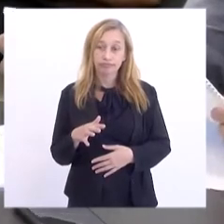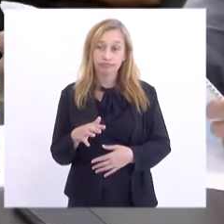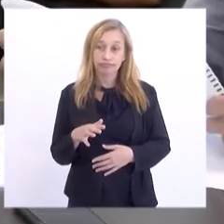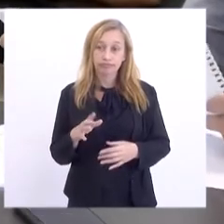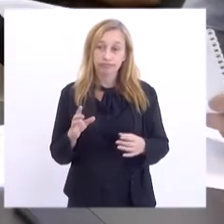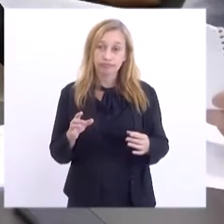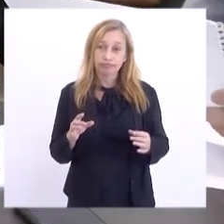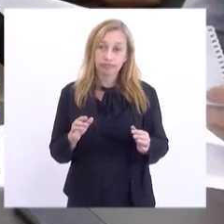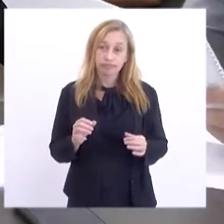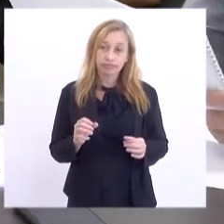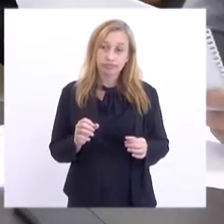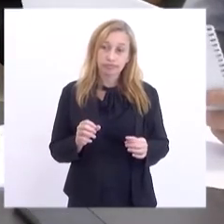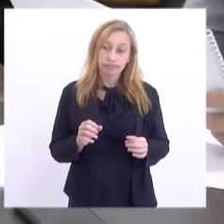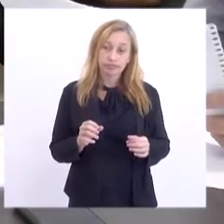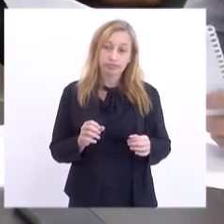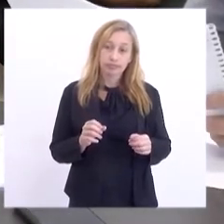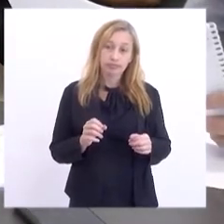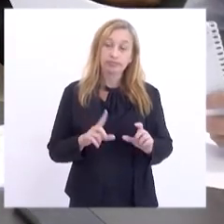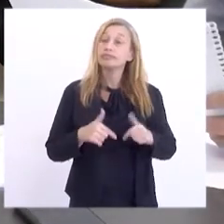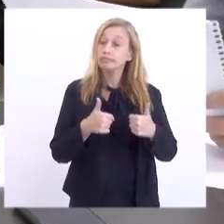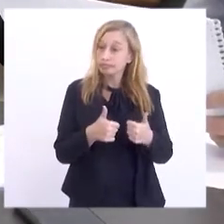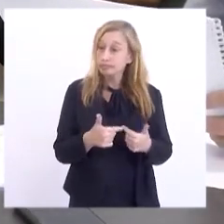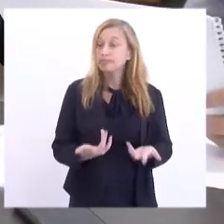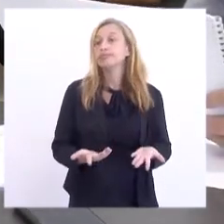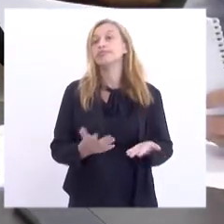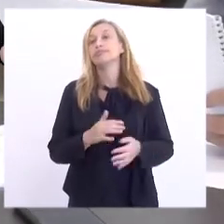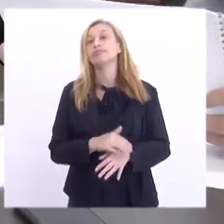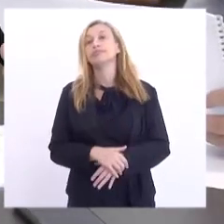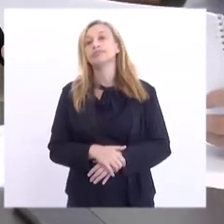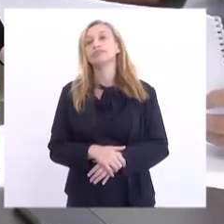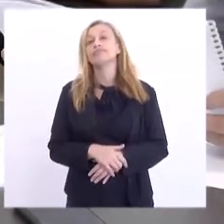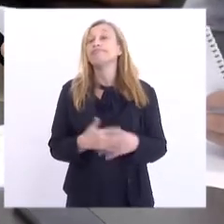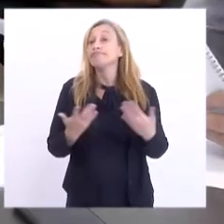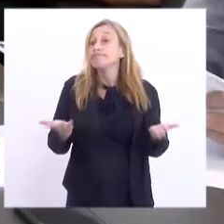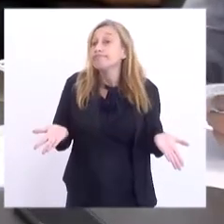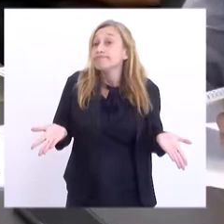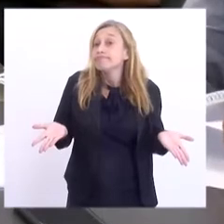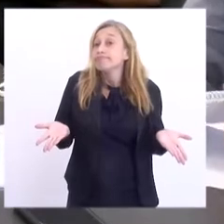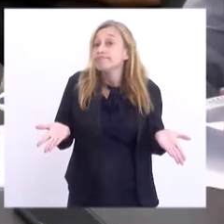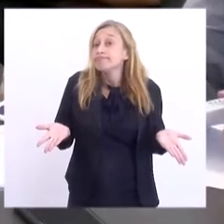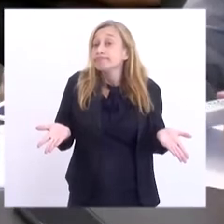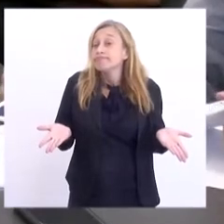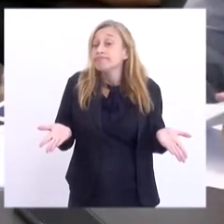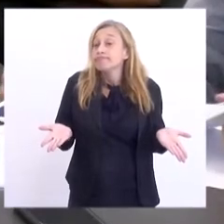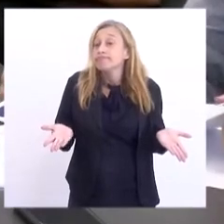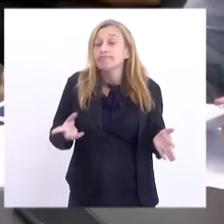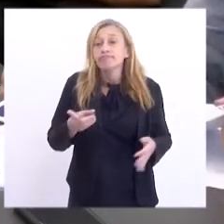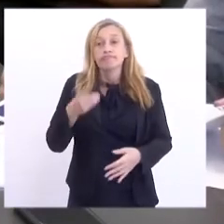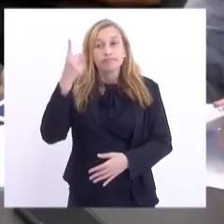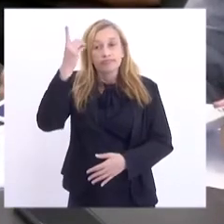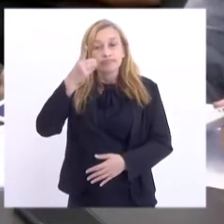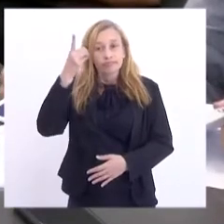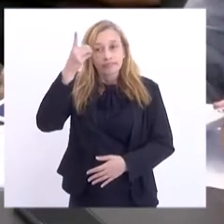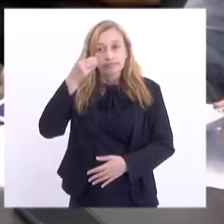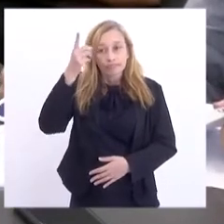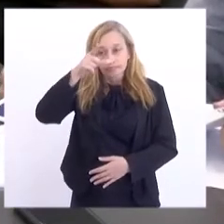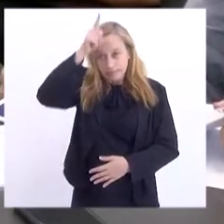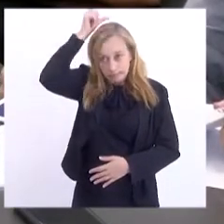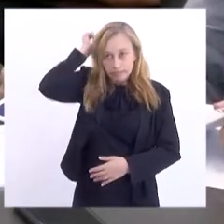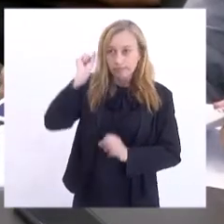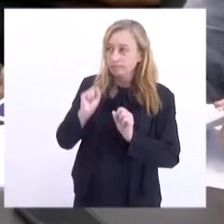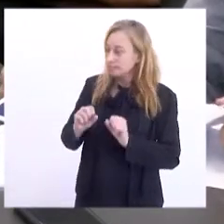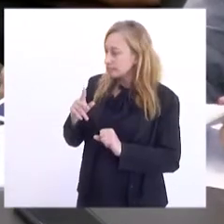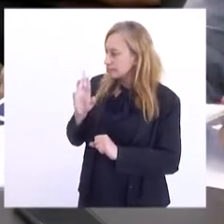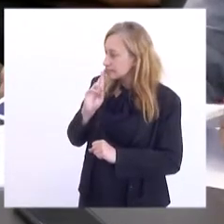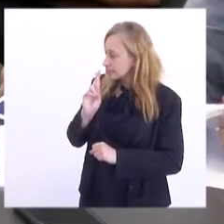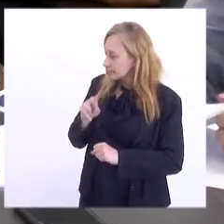completo mas pelo menos satisfatoriamente né então não não não